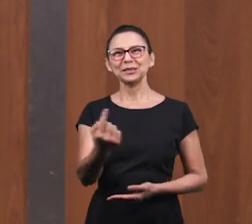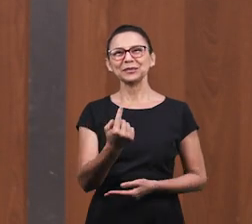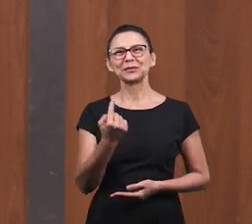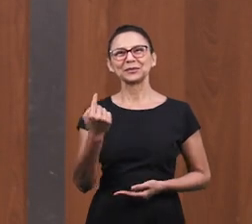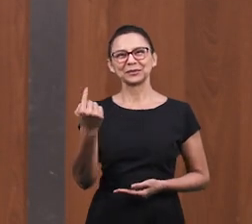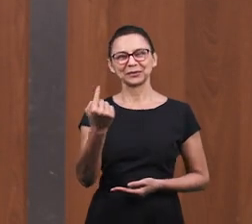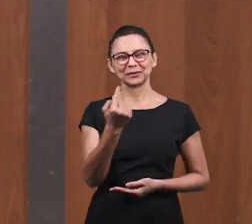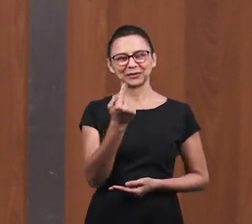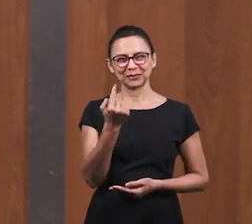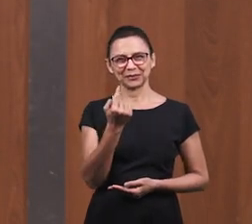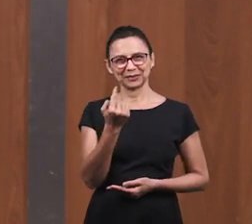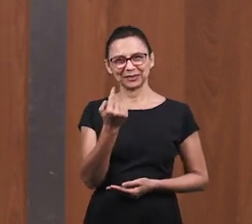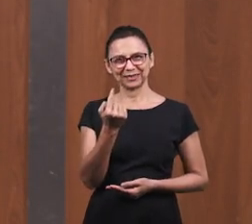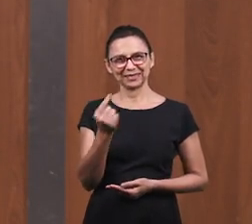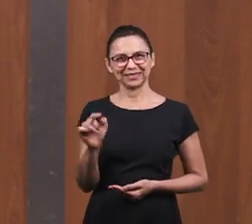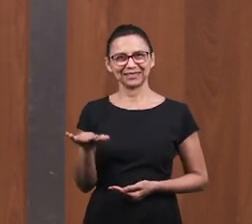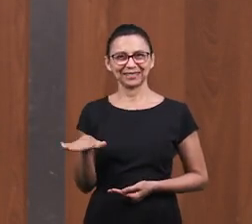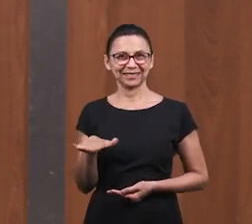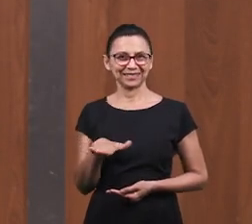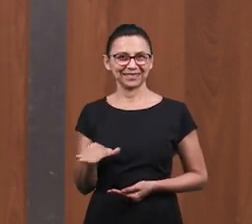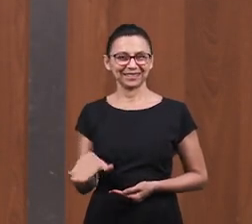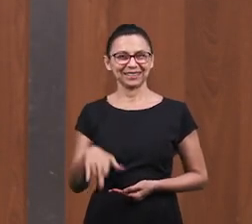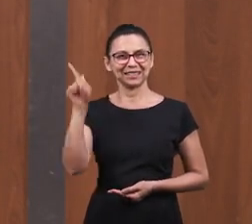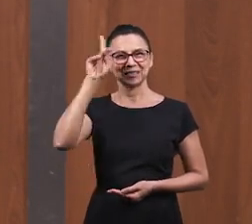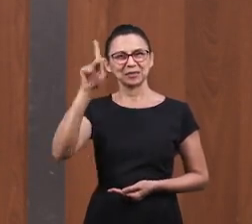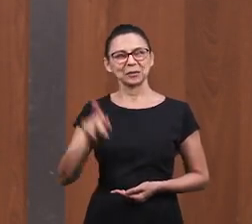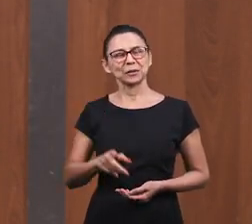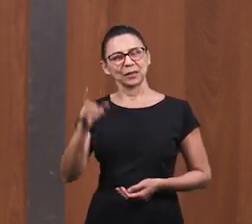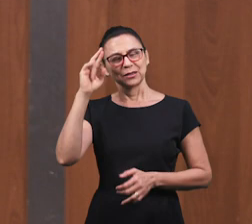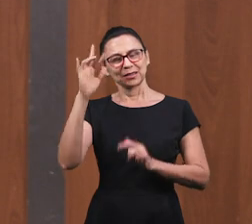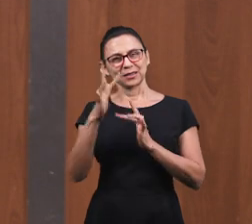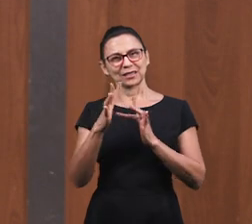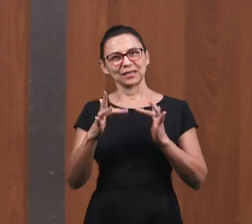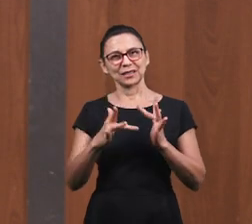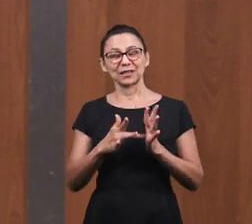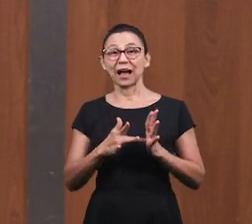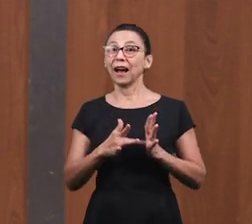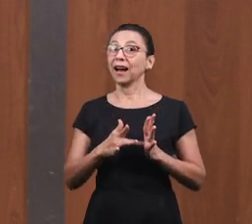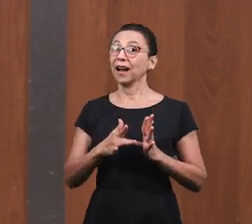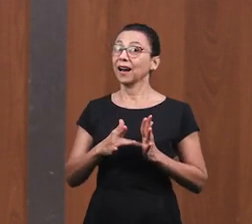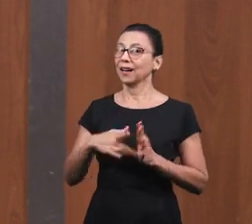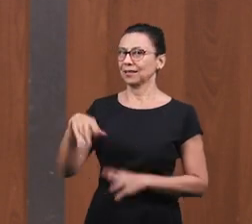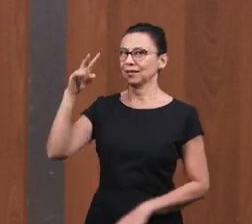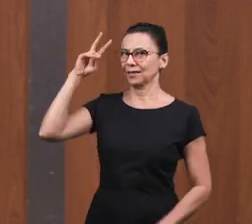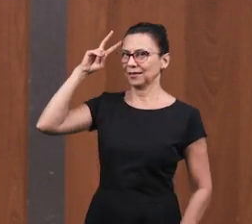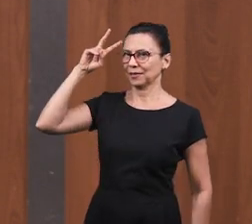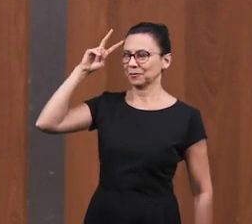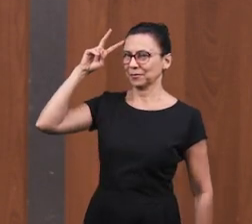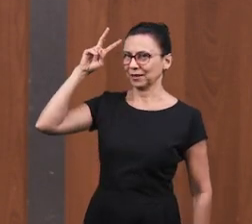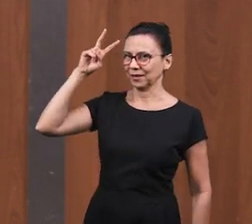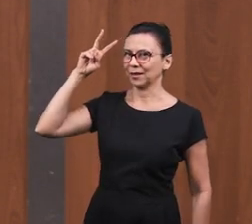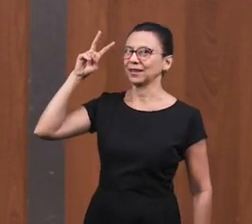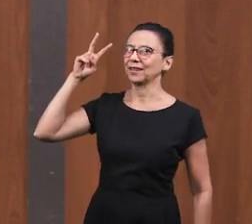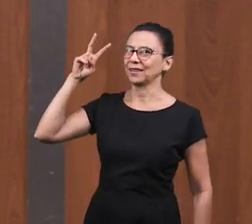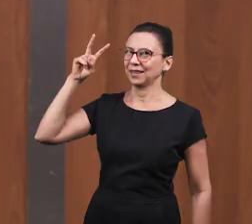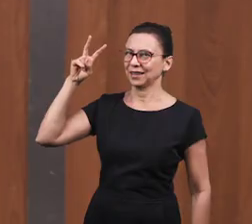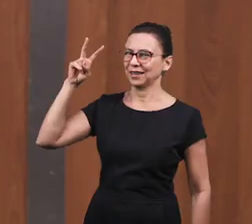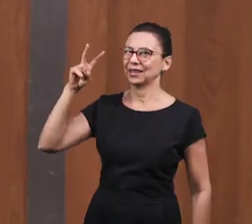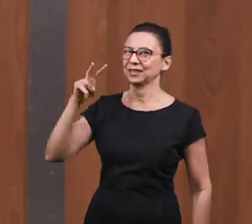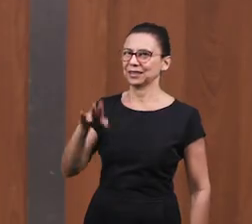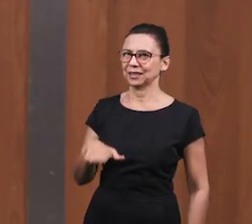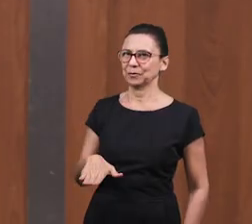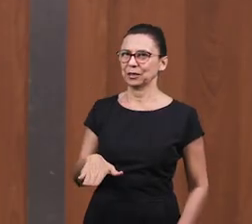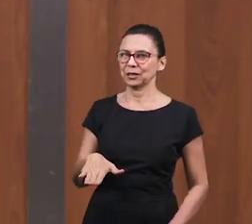saudamos a todos os intermediários com a paz do Senhor Jesus, lembrando que os intermediários é uma